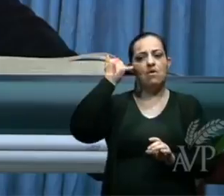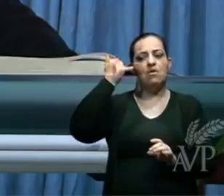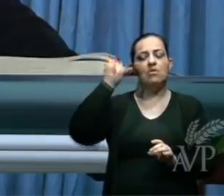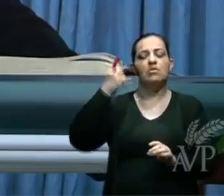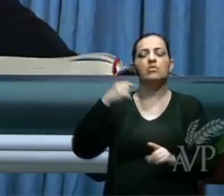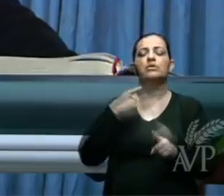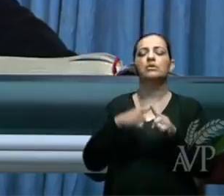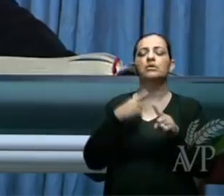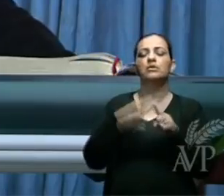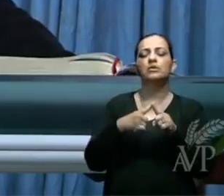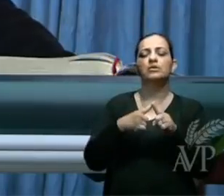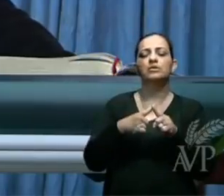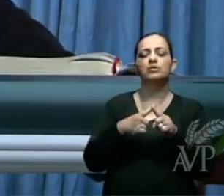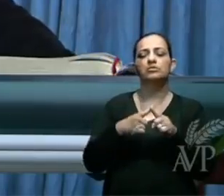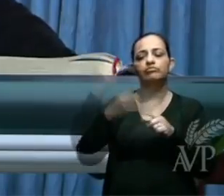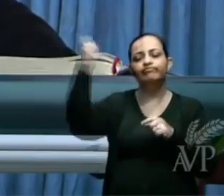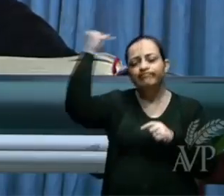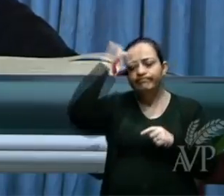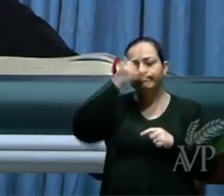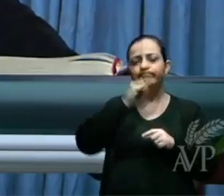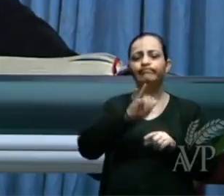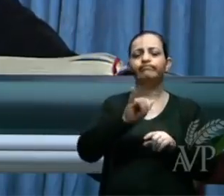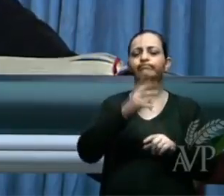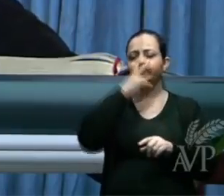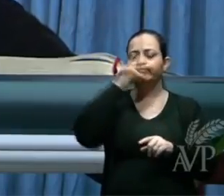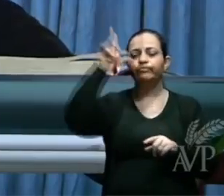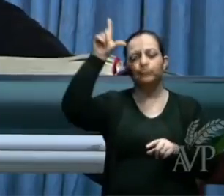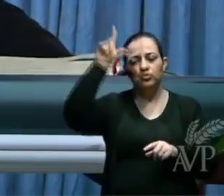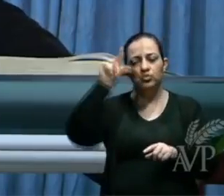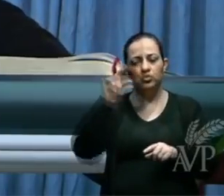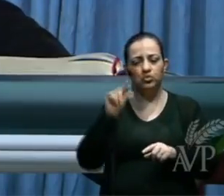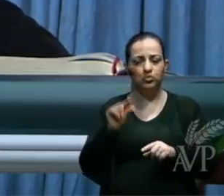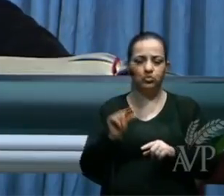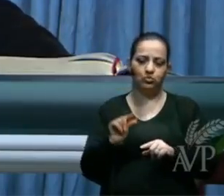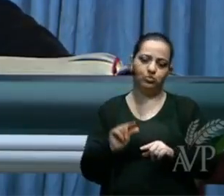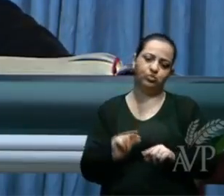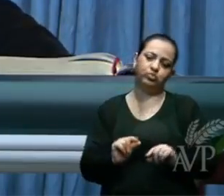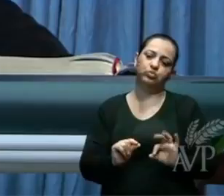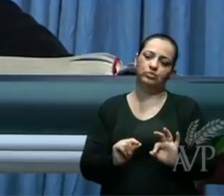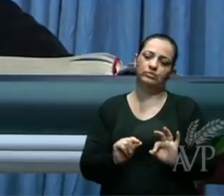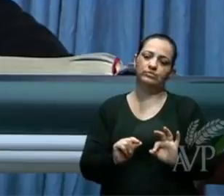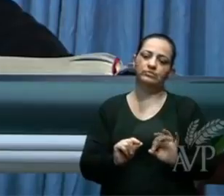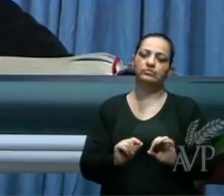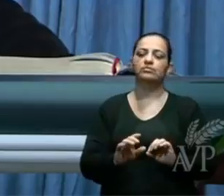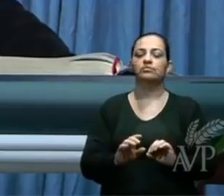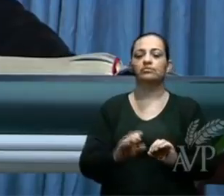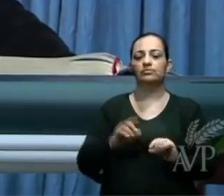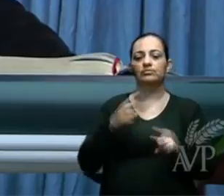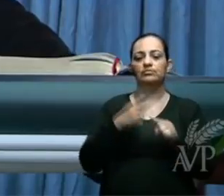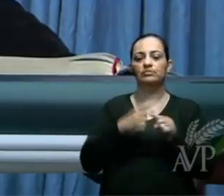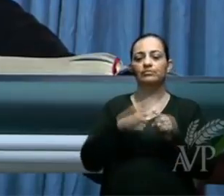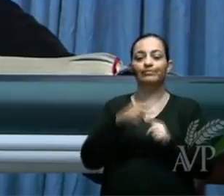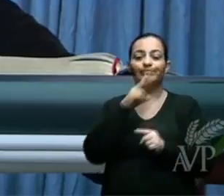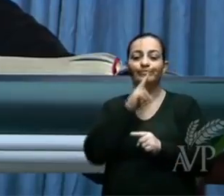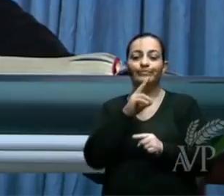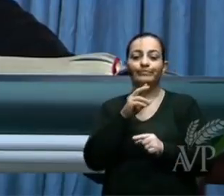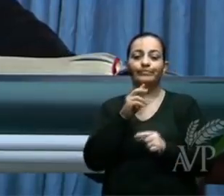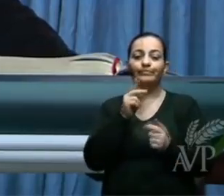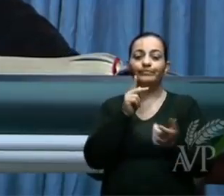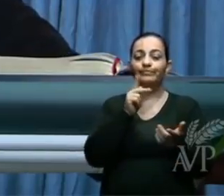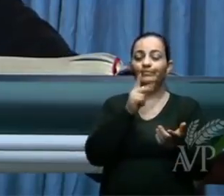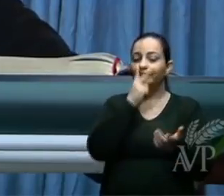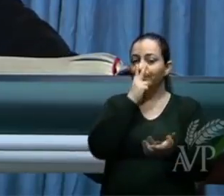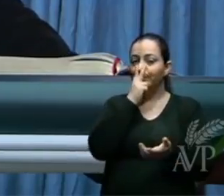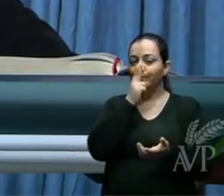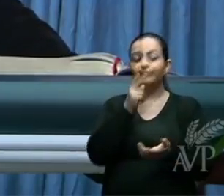na hora ele recebida aqui um pouquinho parecia que já não estava com os resultados do dia que